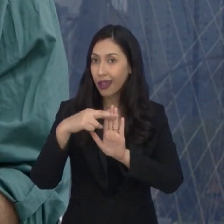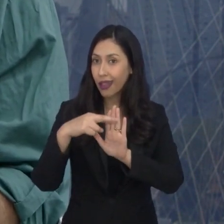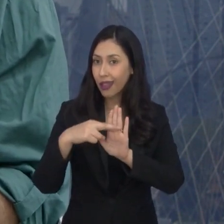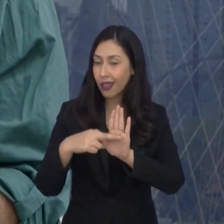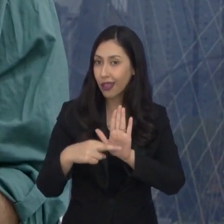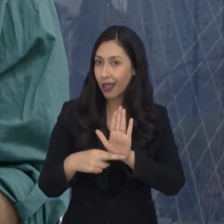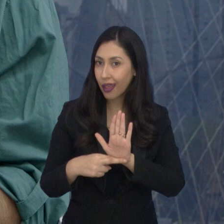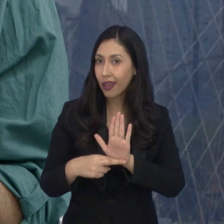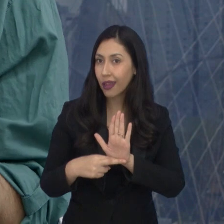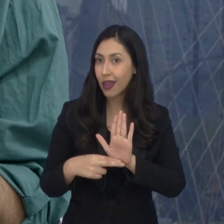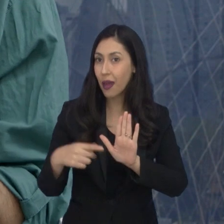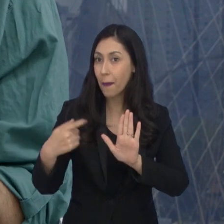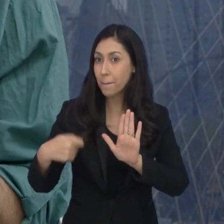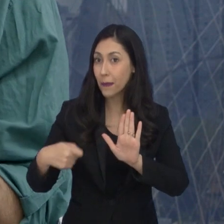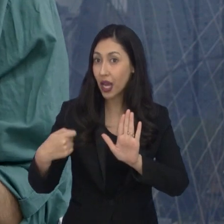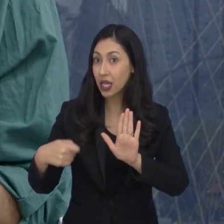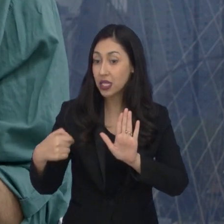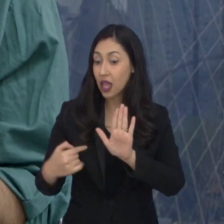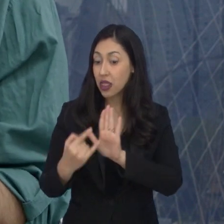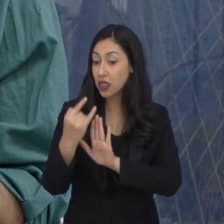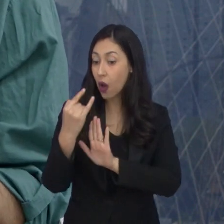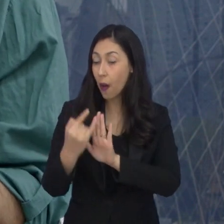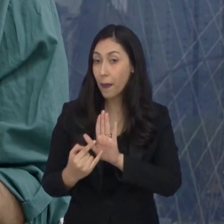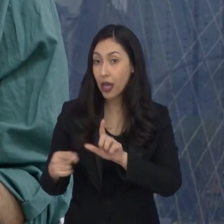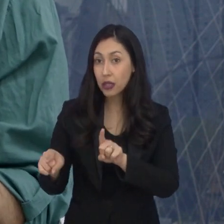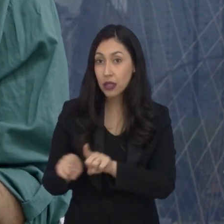urbanística. E há uma grande